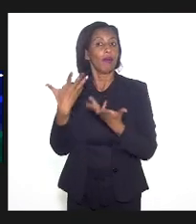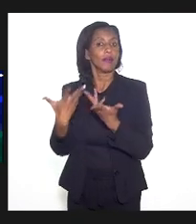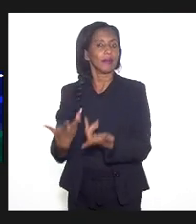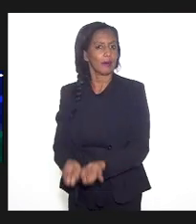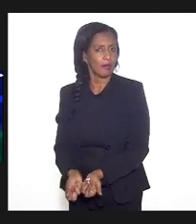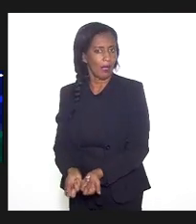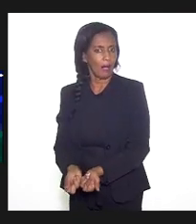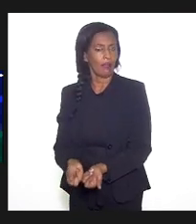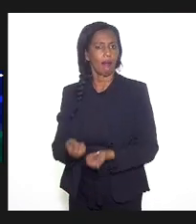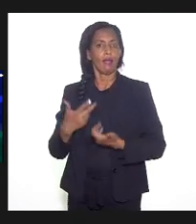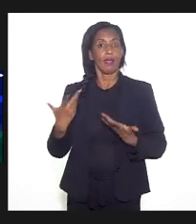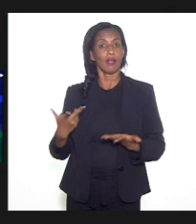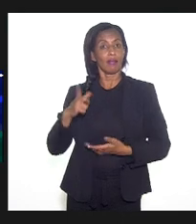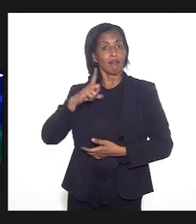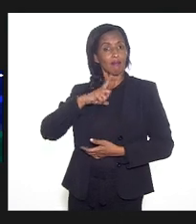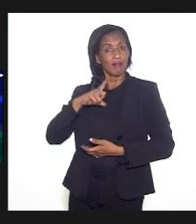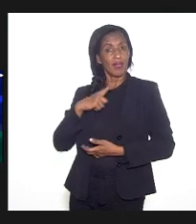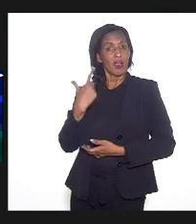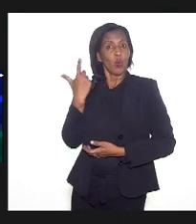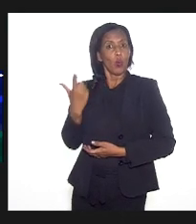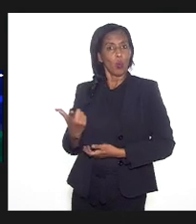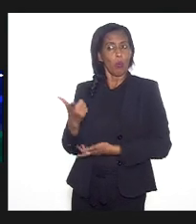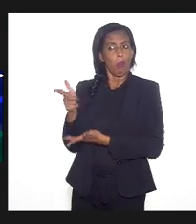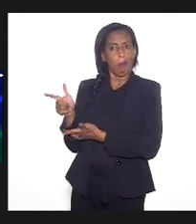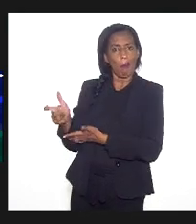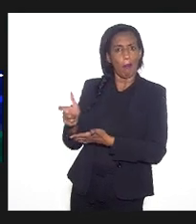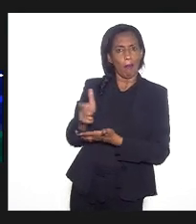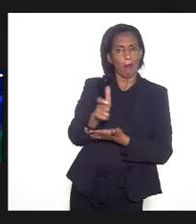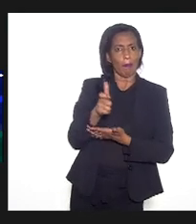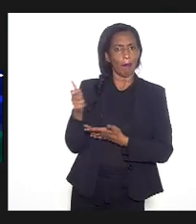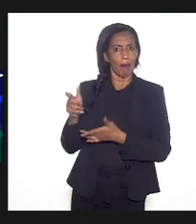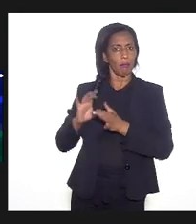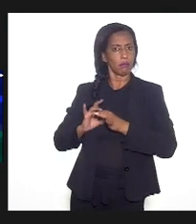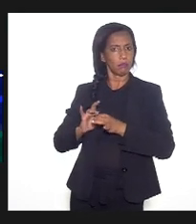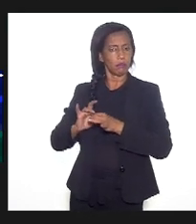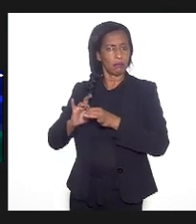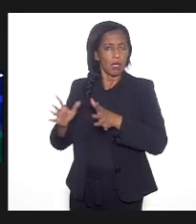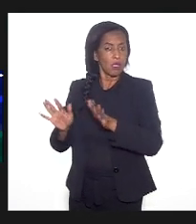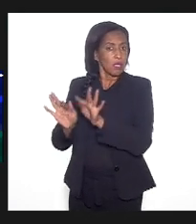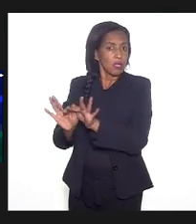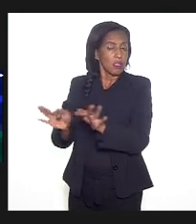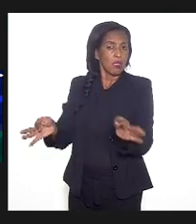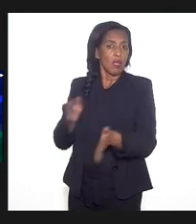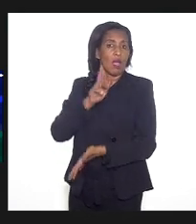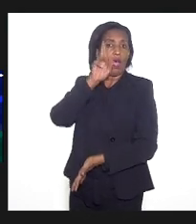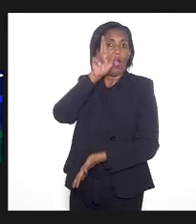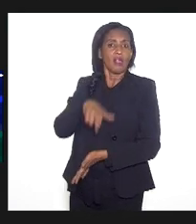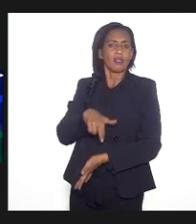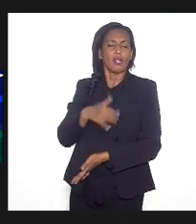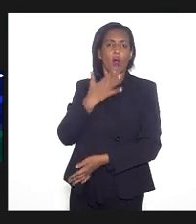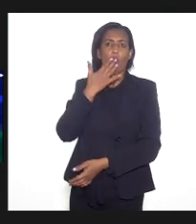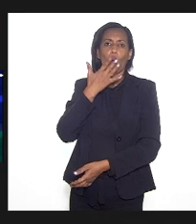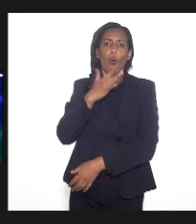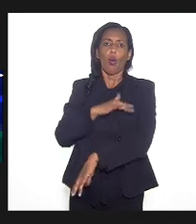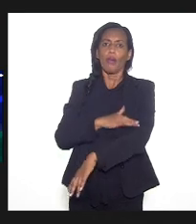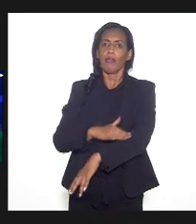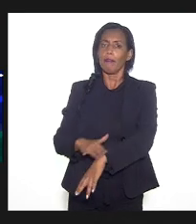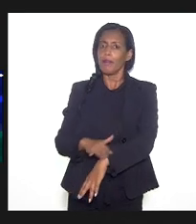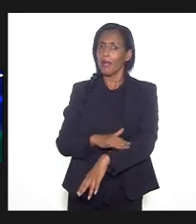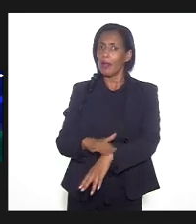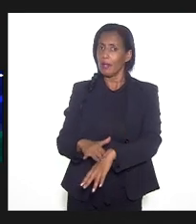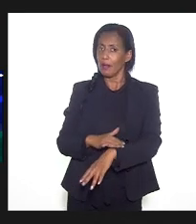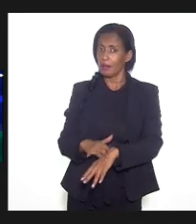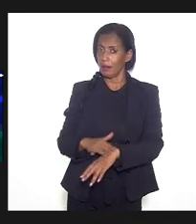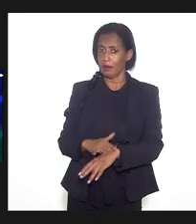é que exista um extermínio deliberado simplesmente em razão da cor da pele. Eu lembro